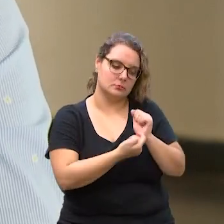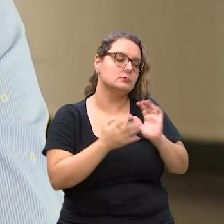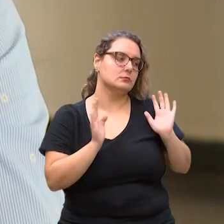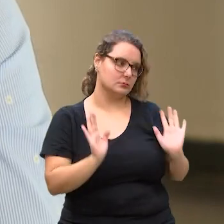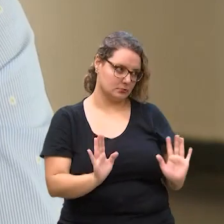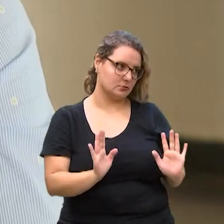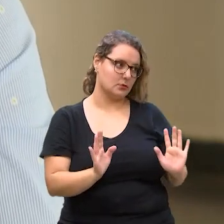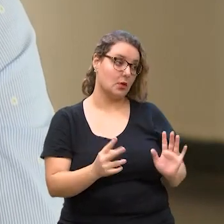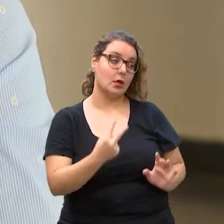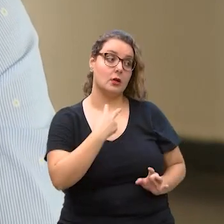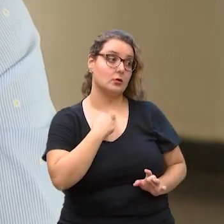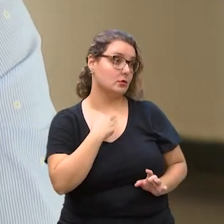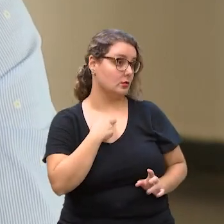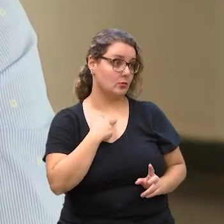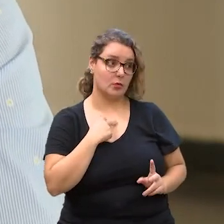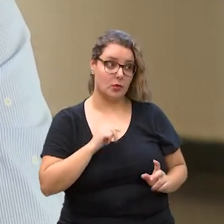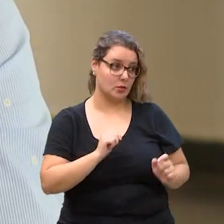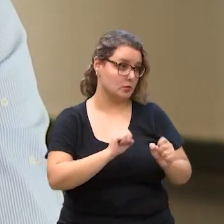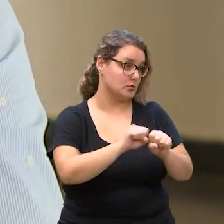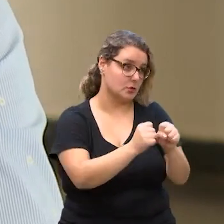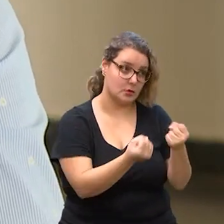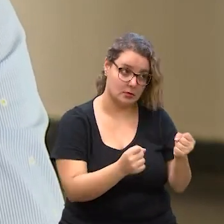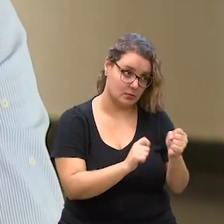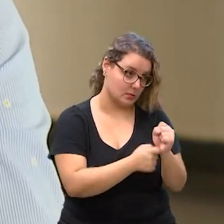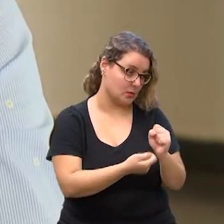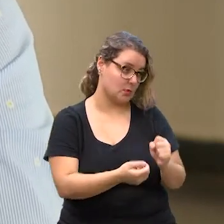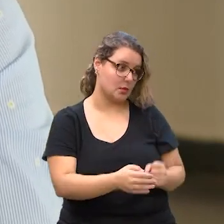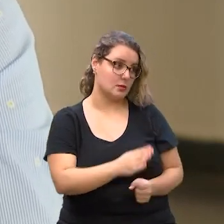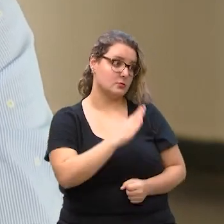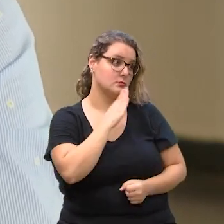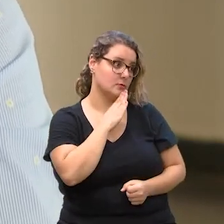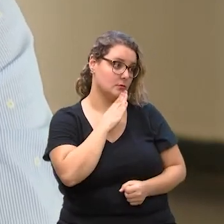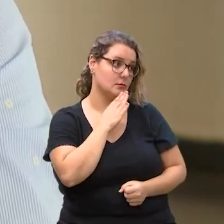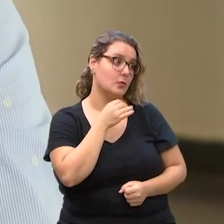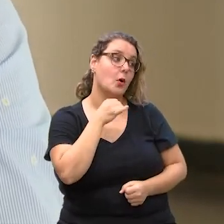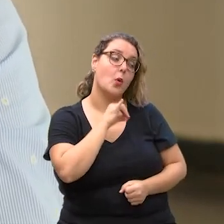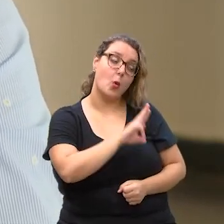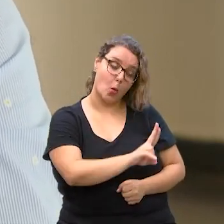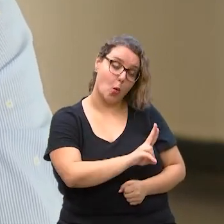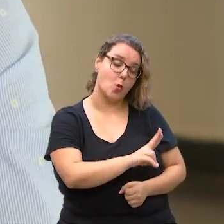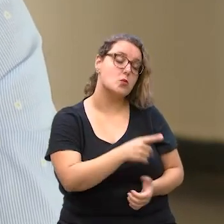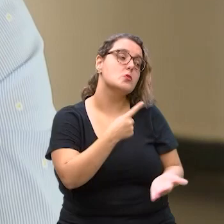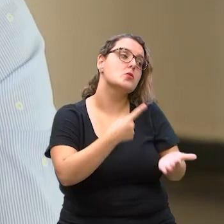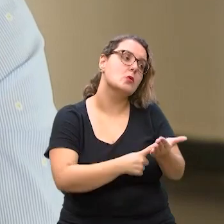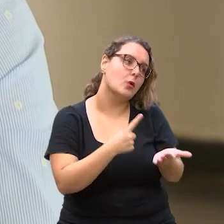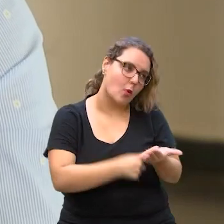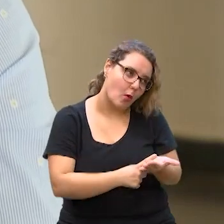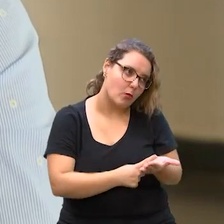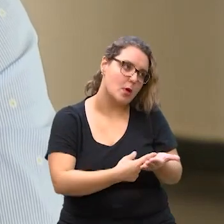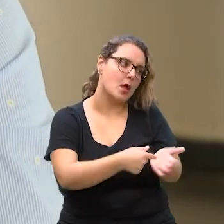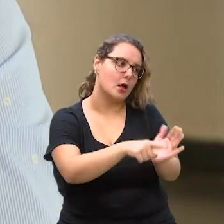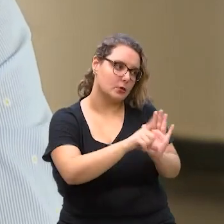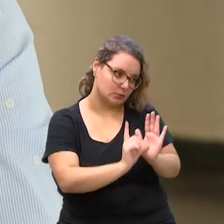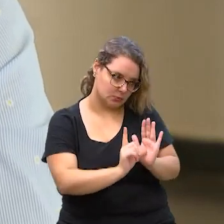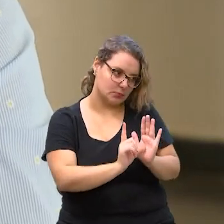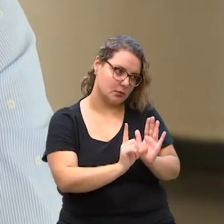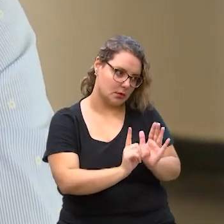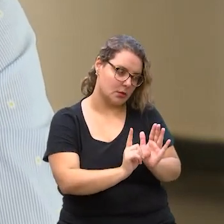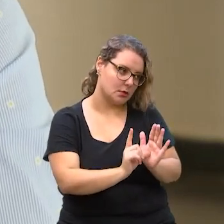sigilo. Então, eu não posso quebrar o sigilo com o meu atleta, a menos que isso seja acordado. Pelo contrário